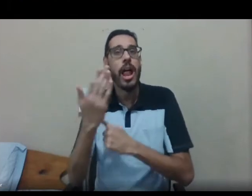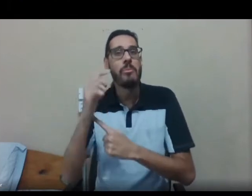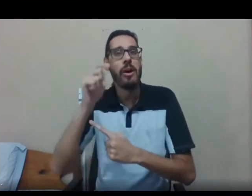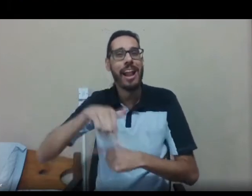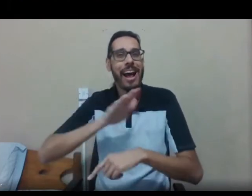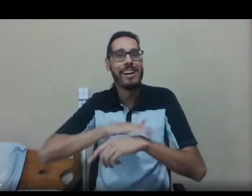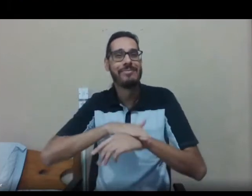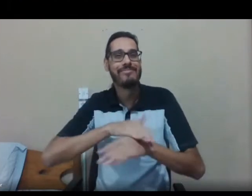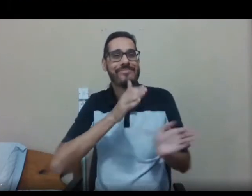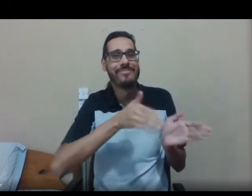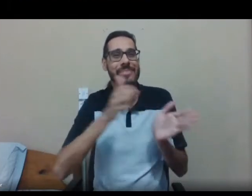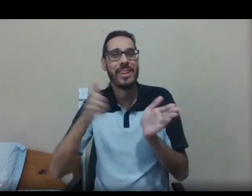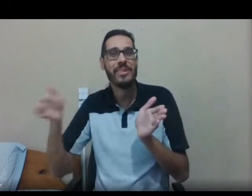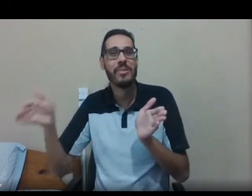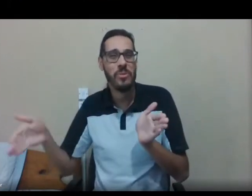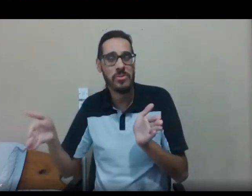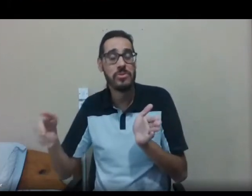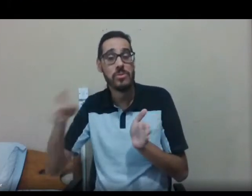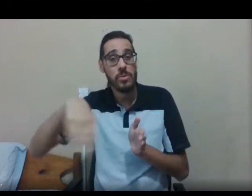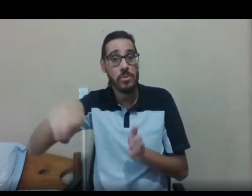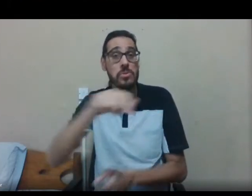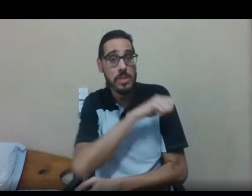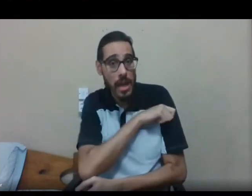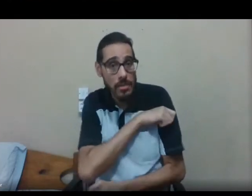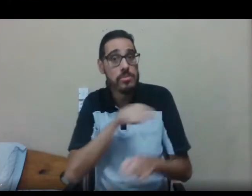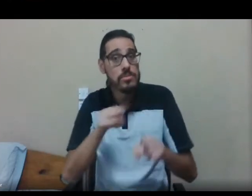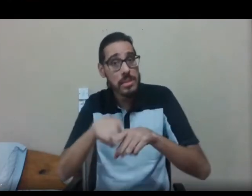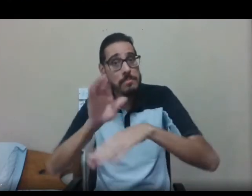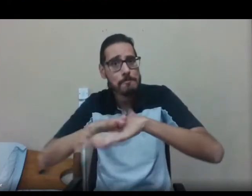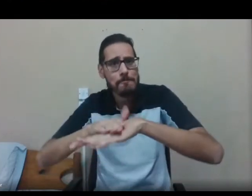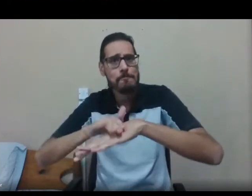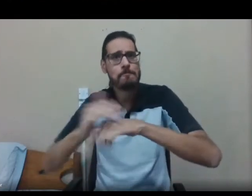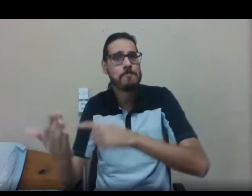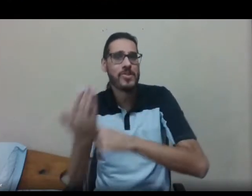com que esse planejamento, ele também favoreça a